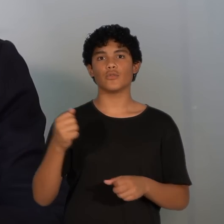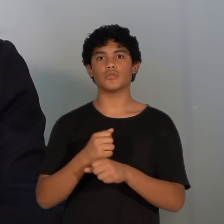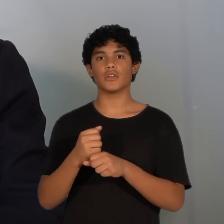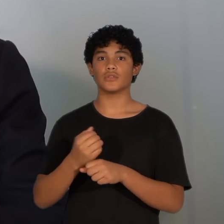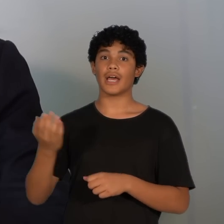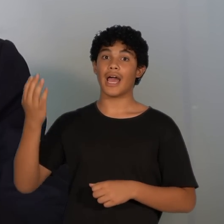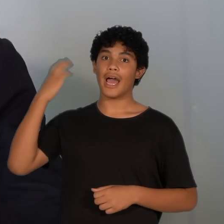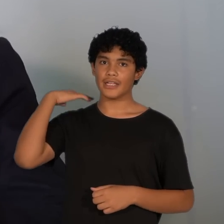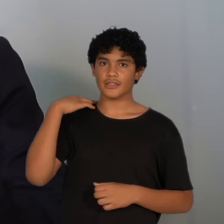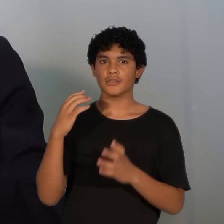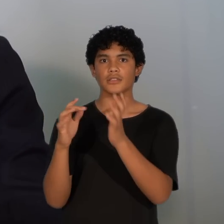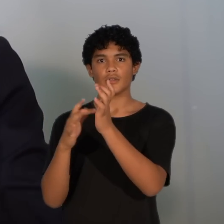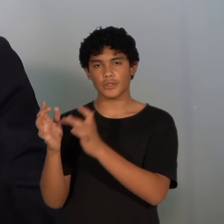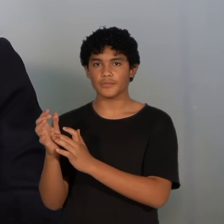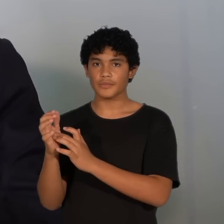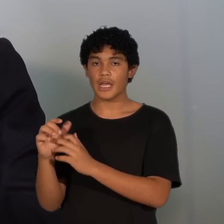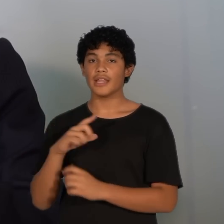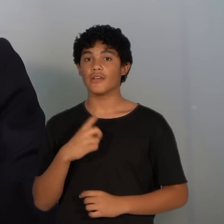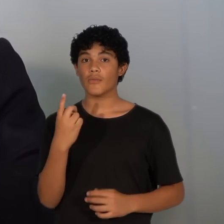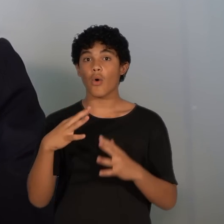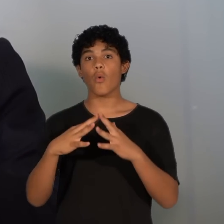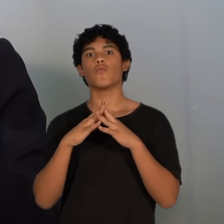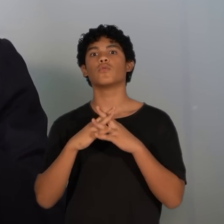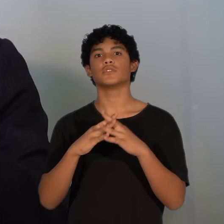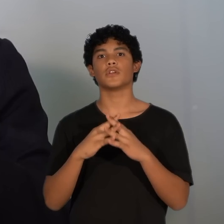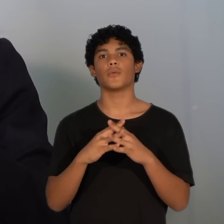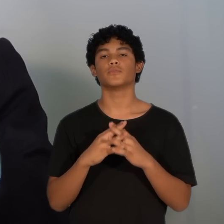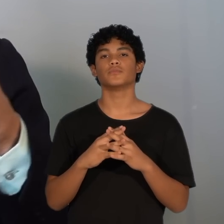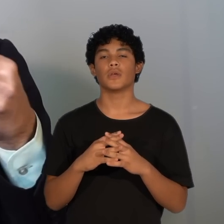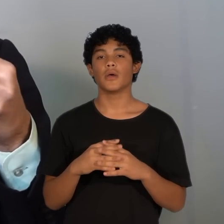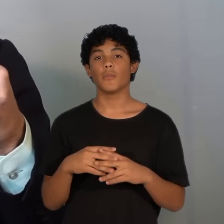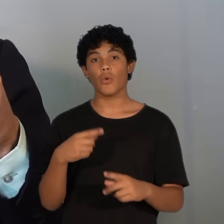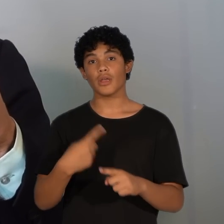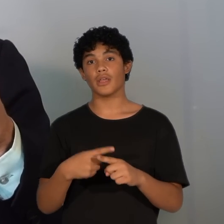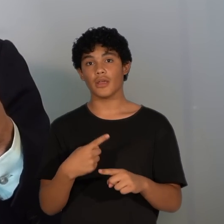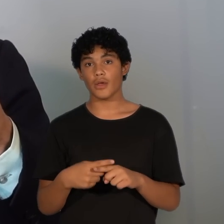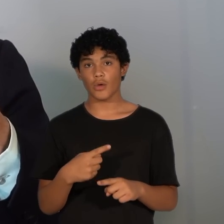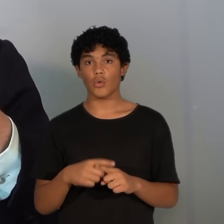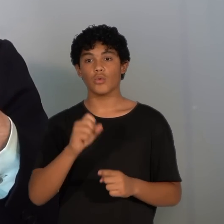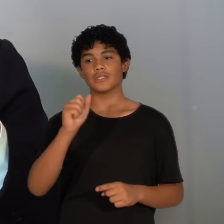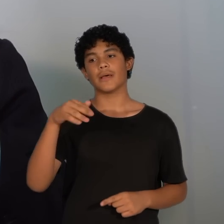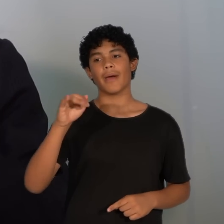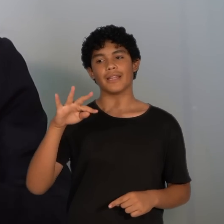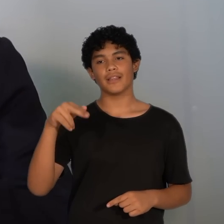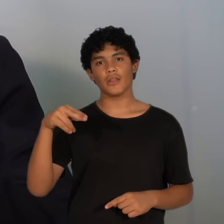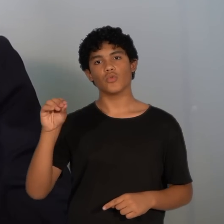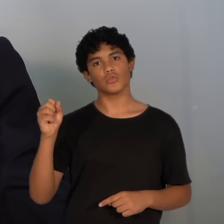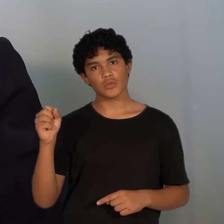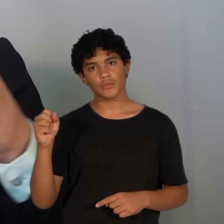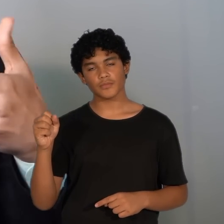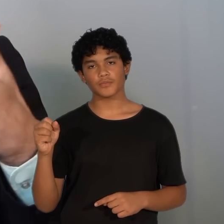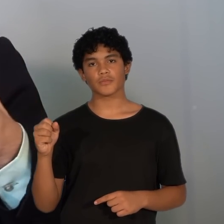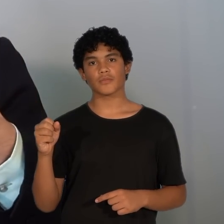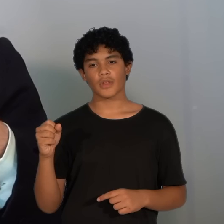Cristo, teve uma confusão em relação a isso, quando os samaritanos que estiveram um